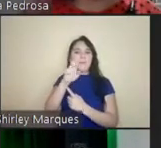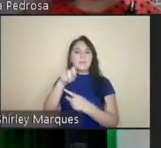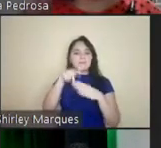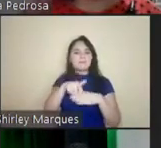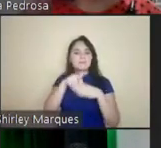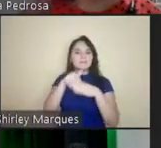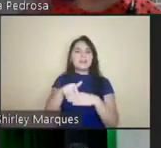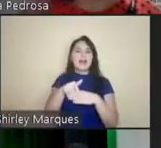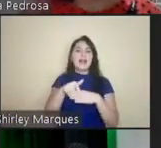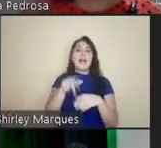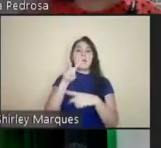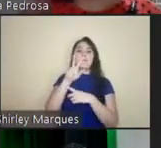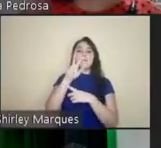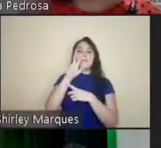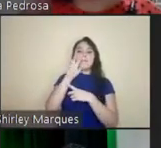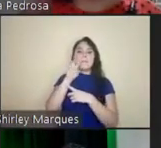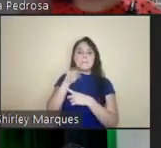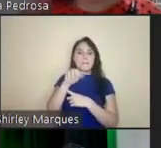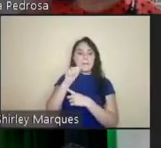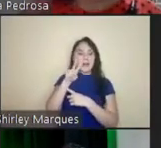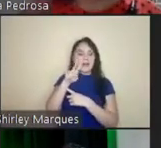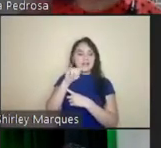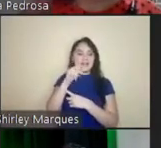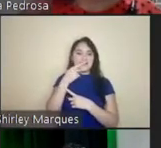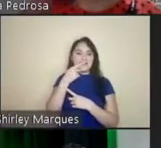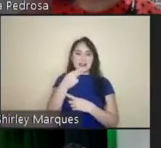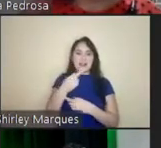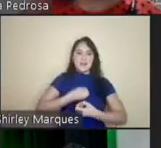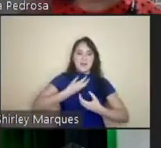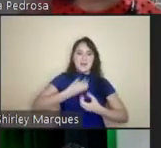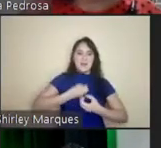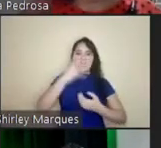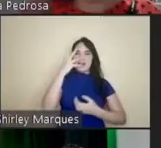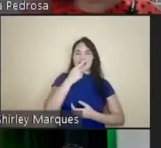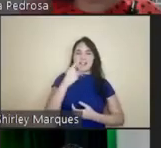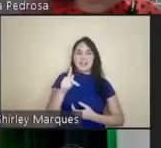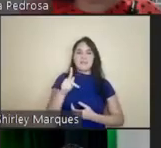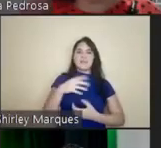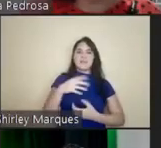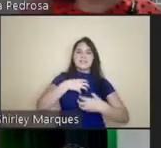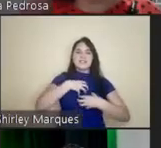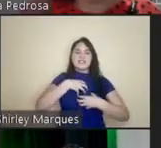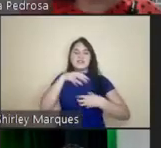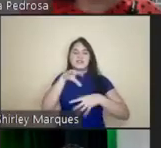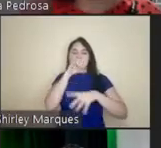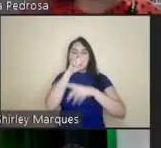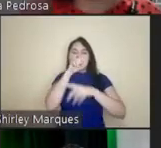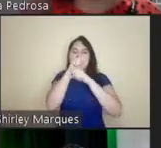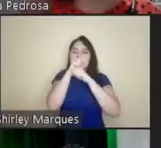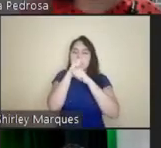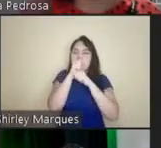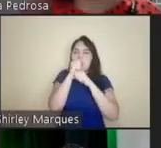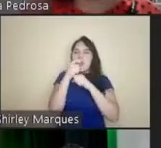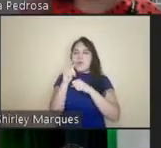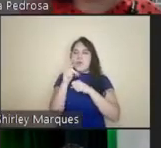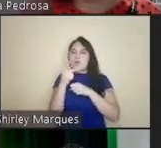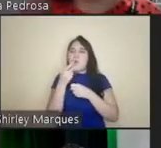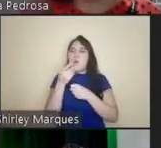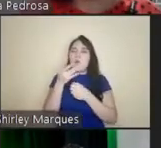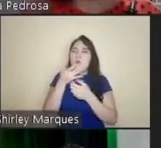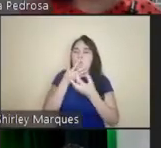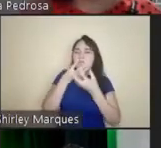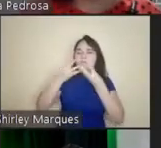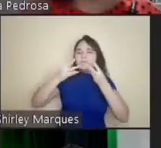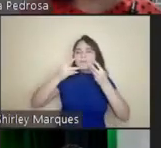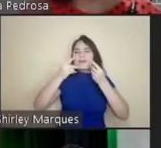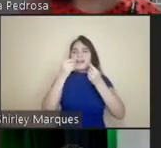Mavi diz assim, que é lindo esse poema dele. Sentindo teu cheiro, bebendo teu gosto, feliz respirando teu respirar.